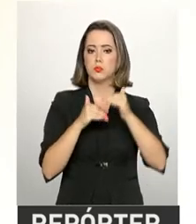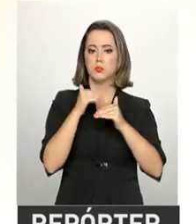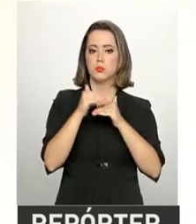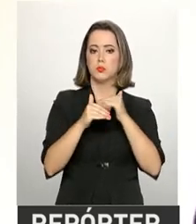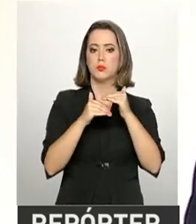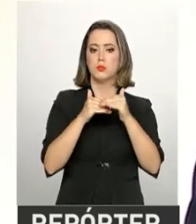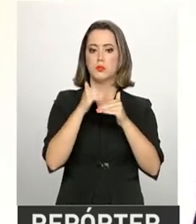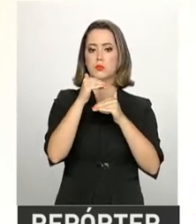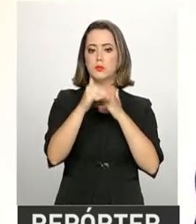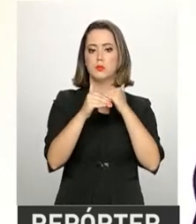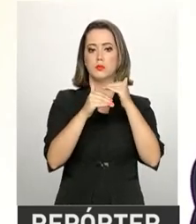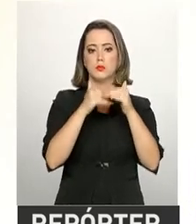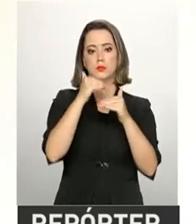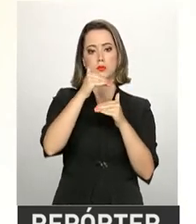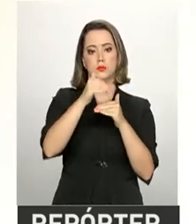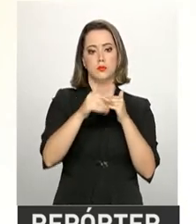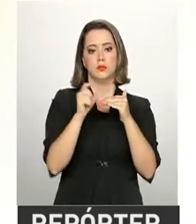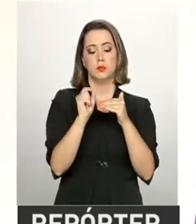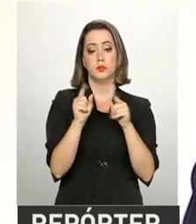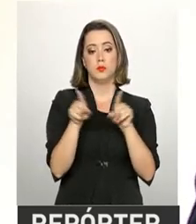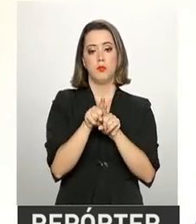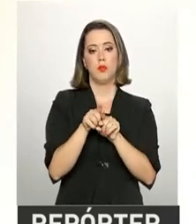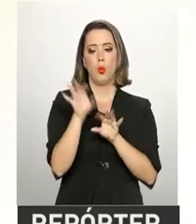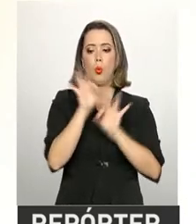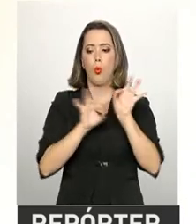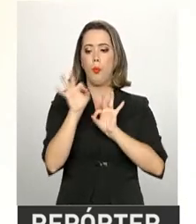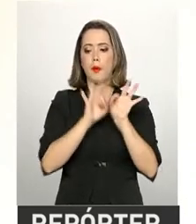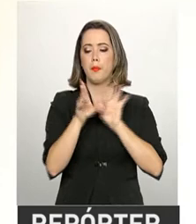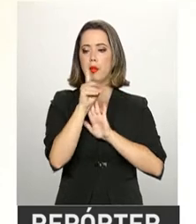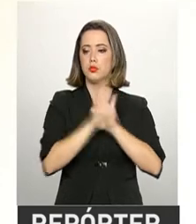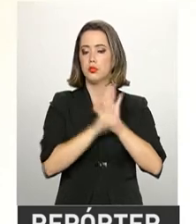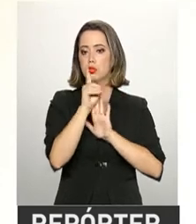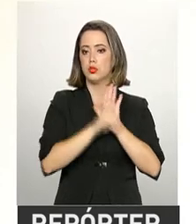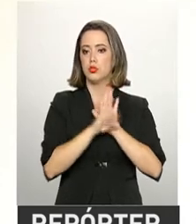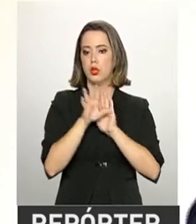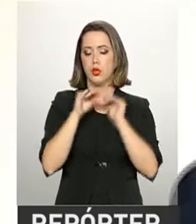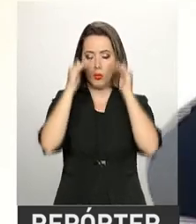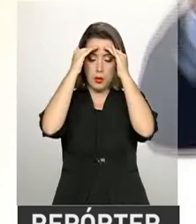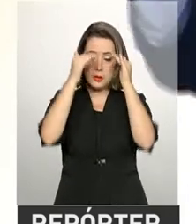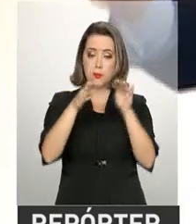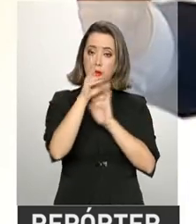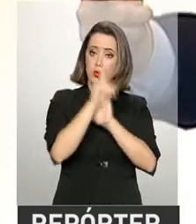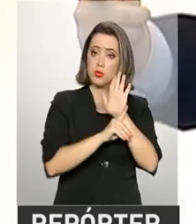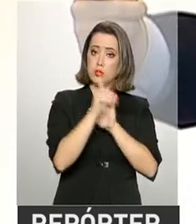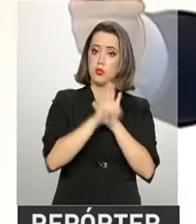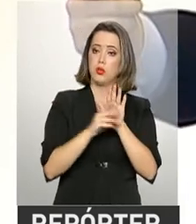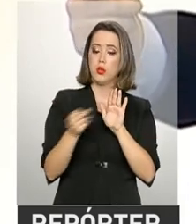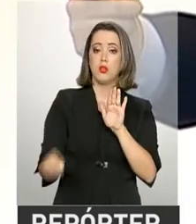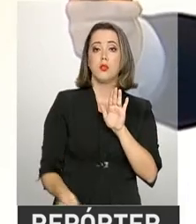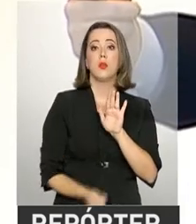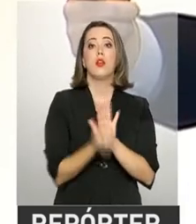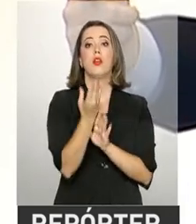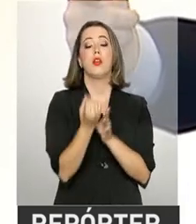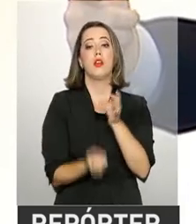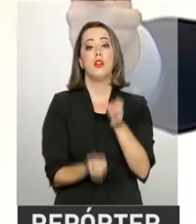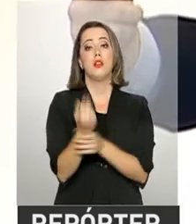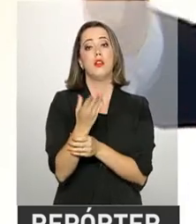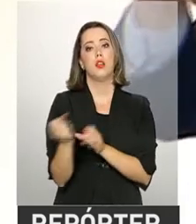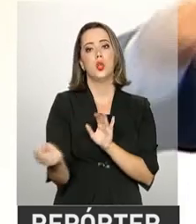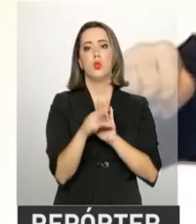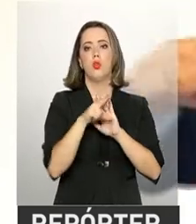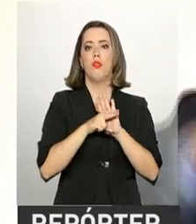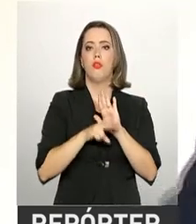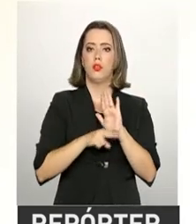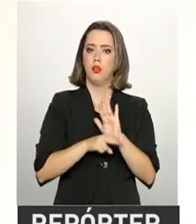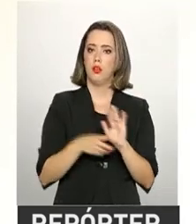proposta que preserva os direitos, cria uma regra de transição e alcança, ao final desse